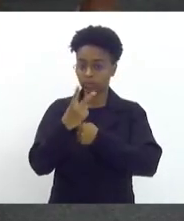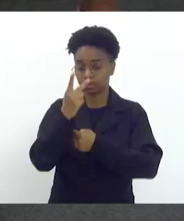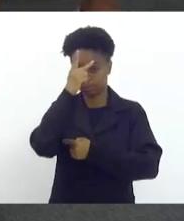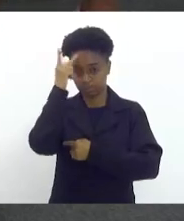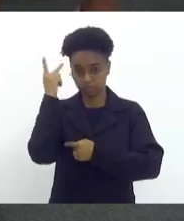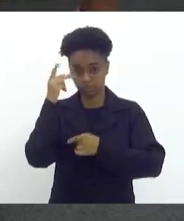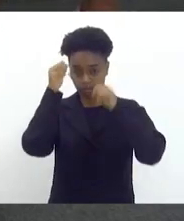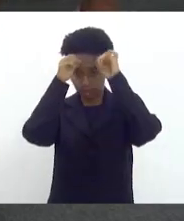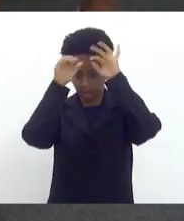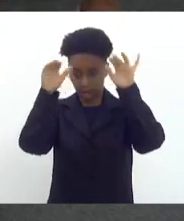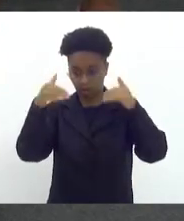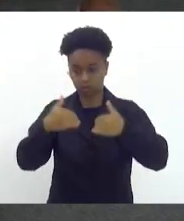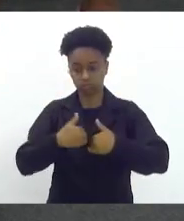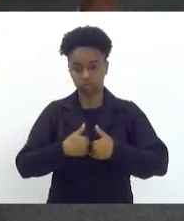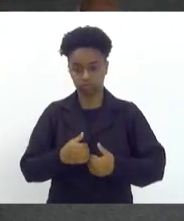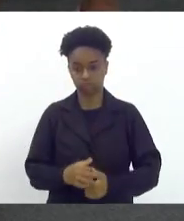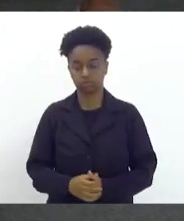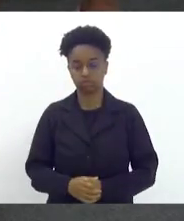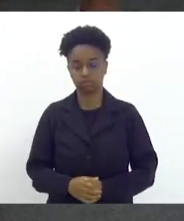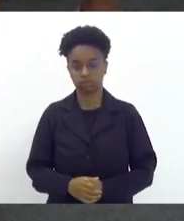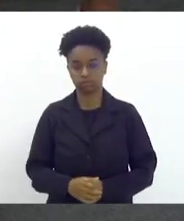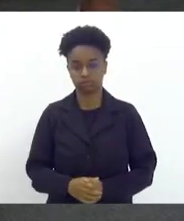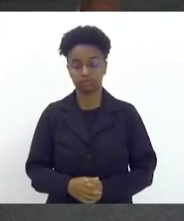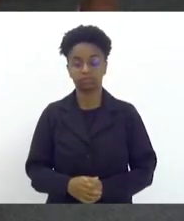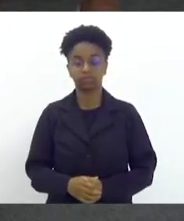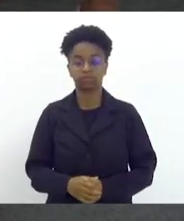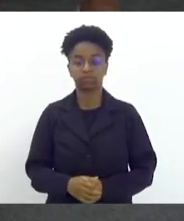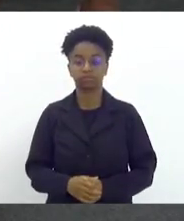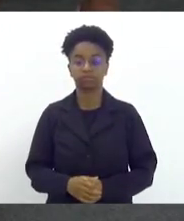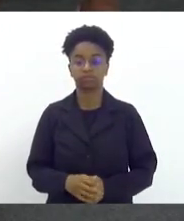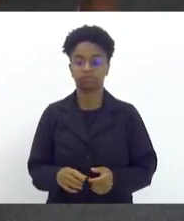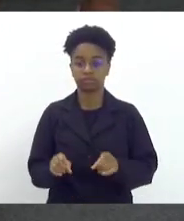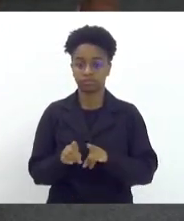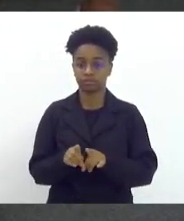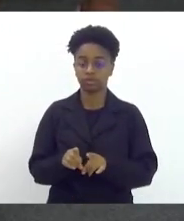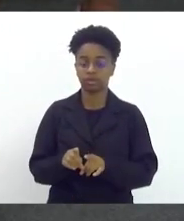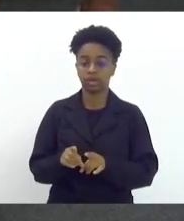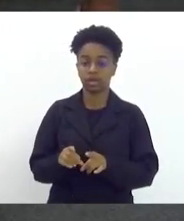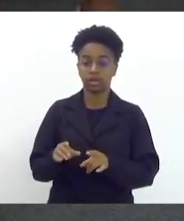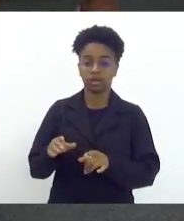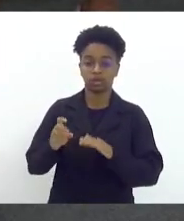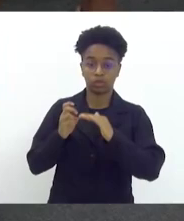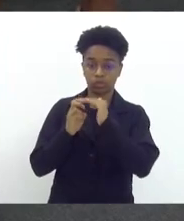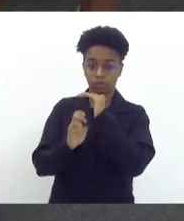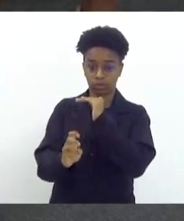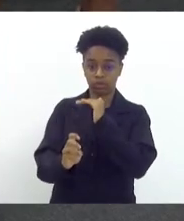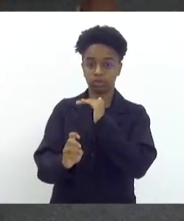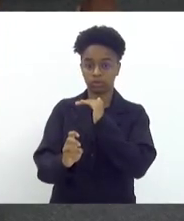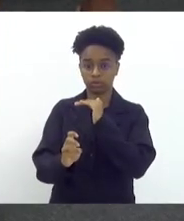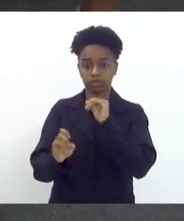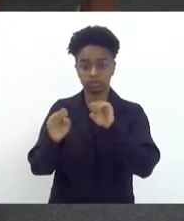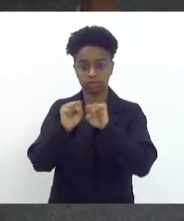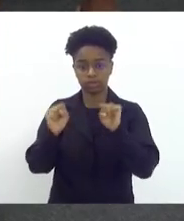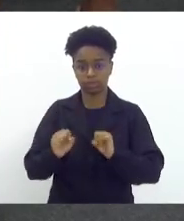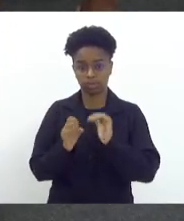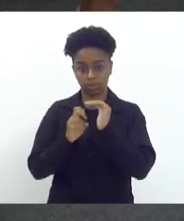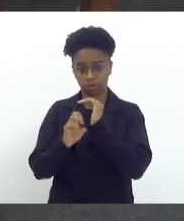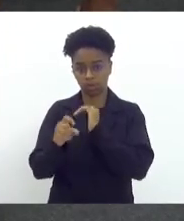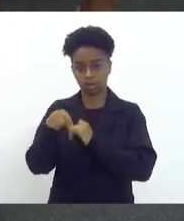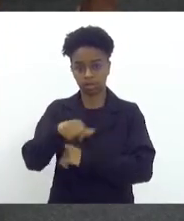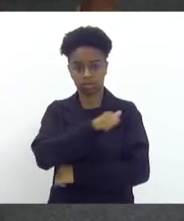com transtorno de expecta autista é deputada Índia no pelo metrô pelo sistema de metrô do Rio porque aquele